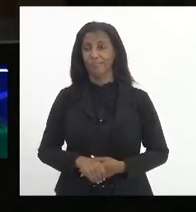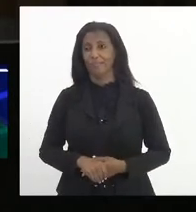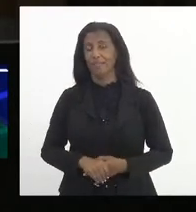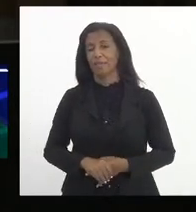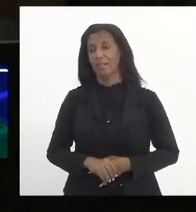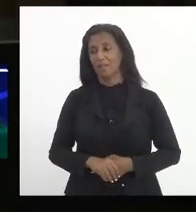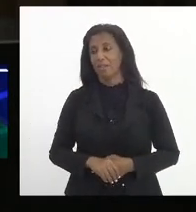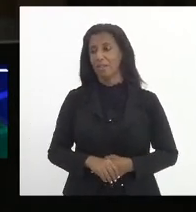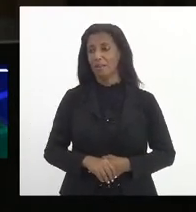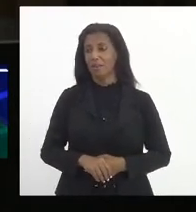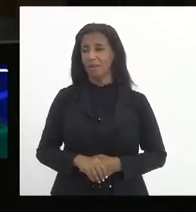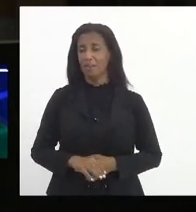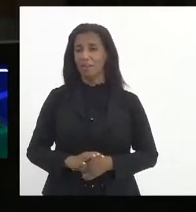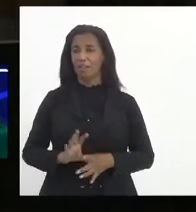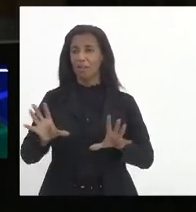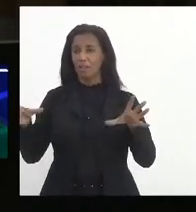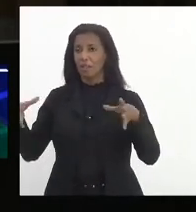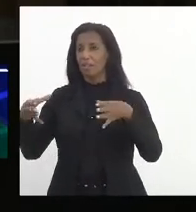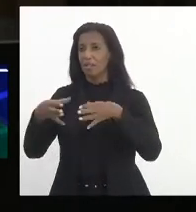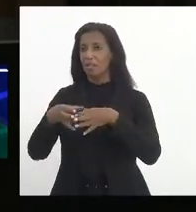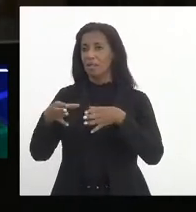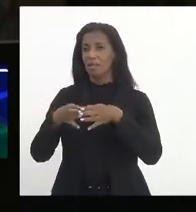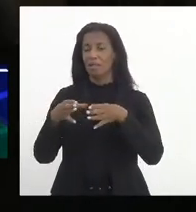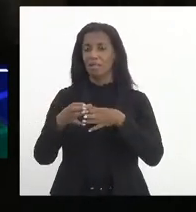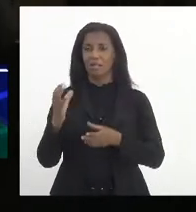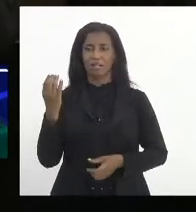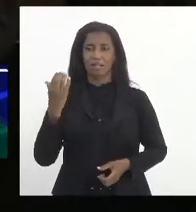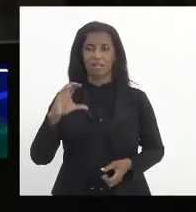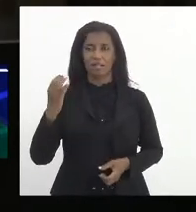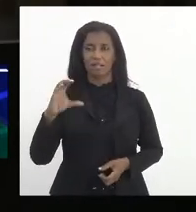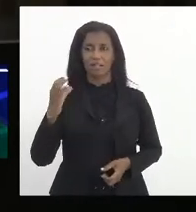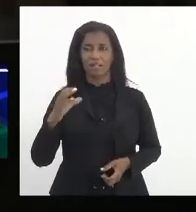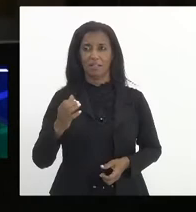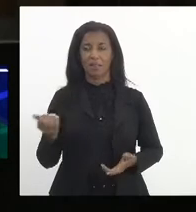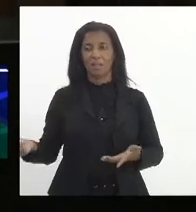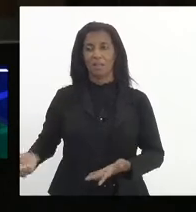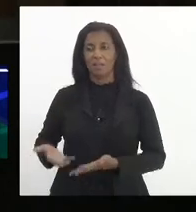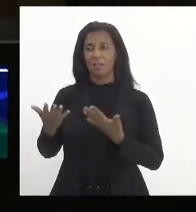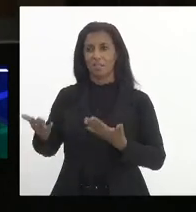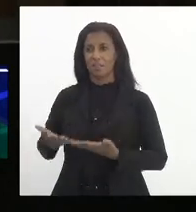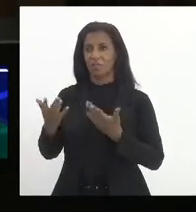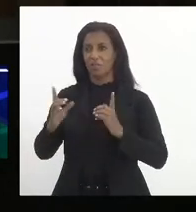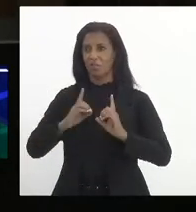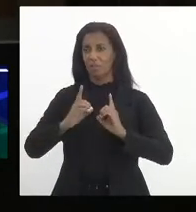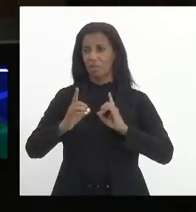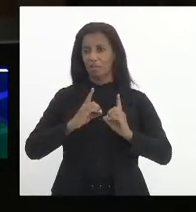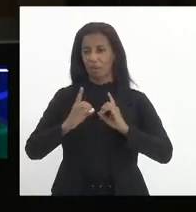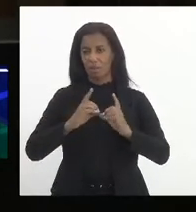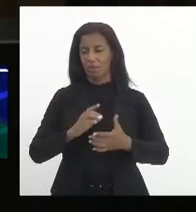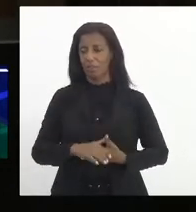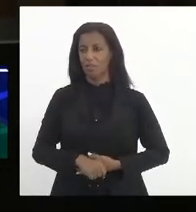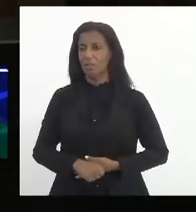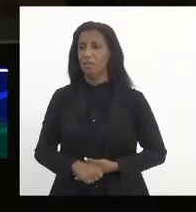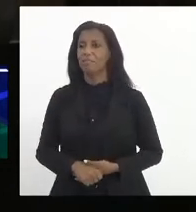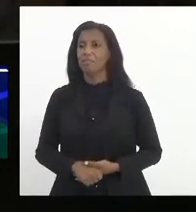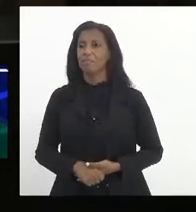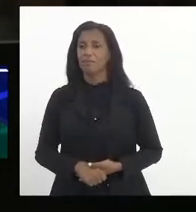e no campo científico você tem que incentivar o debate